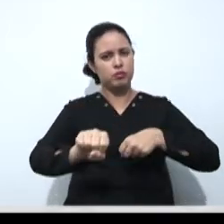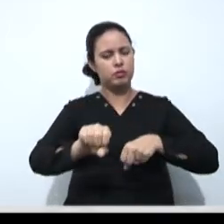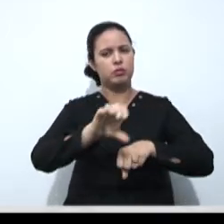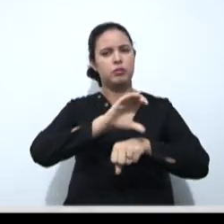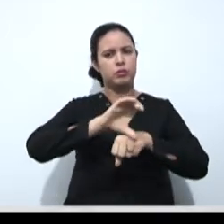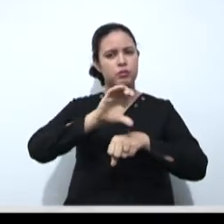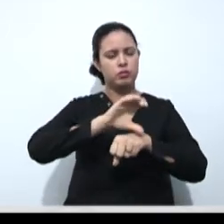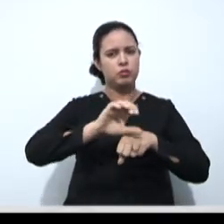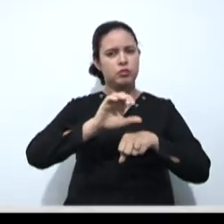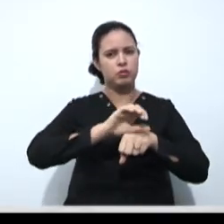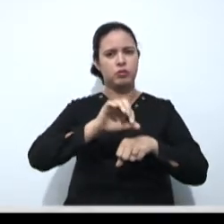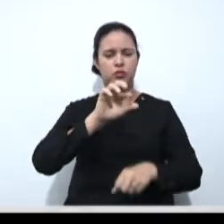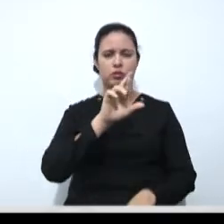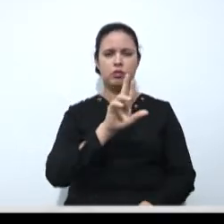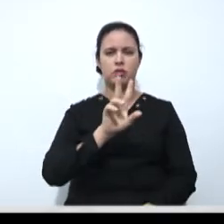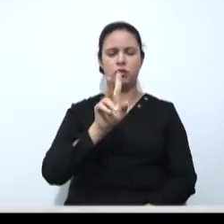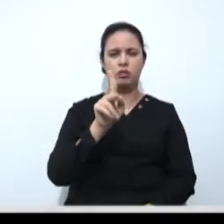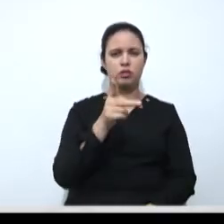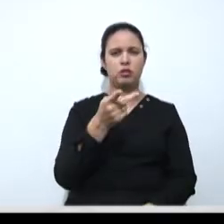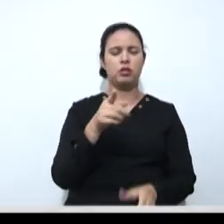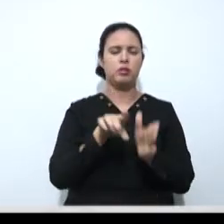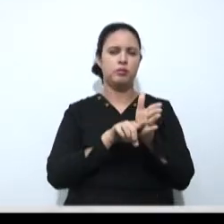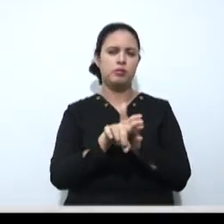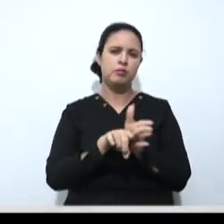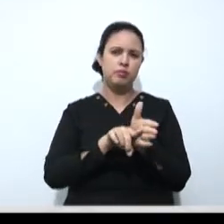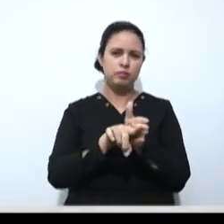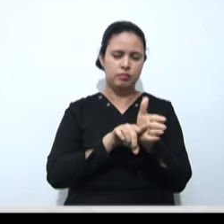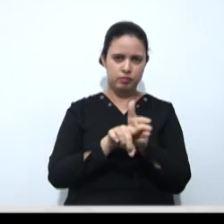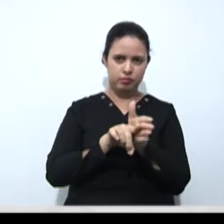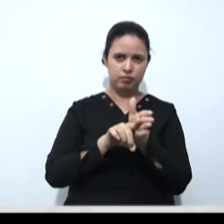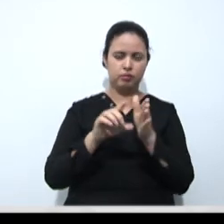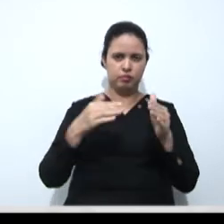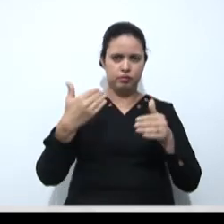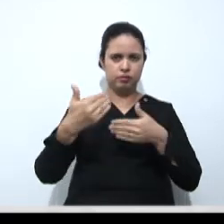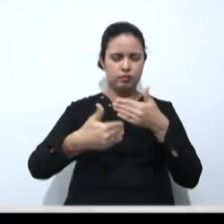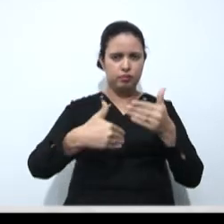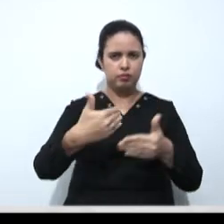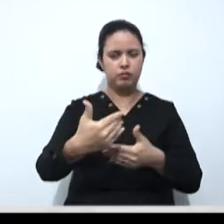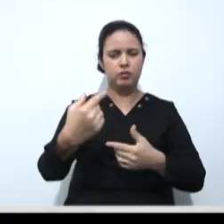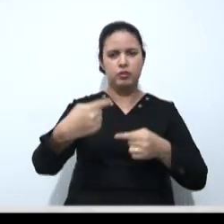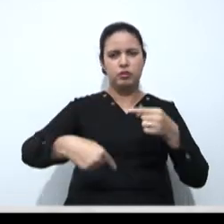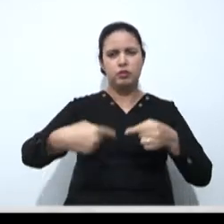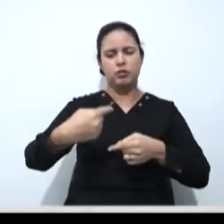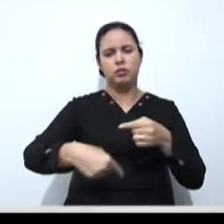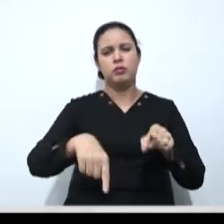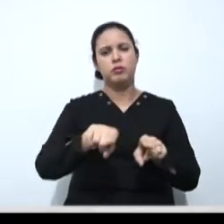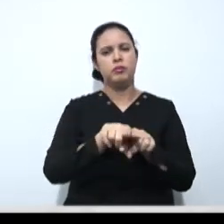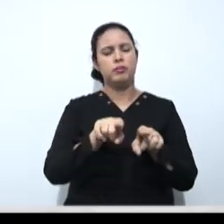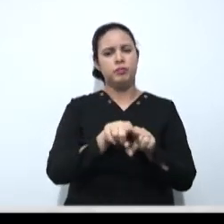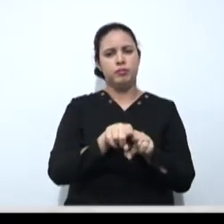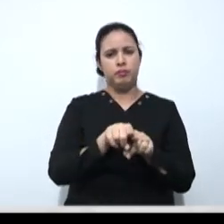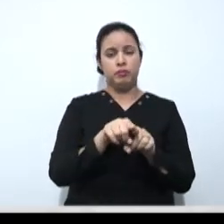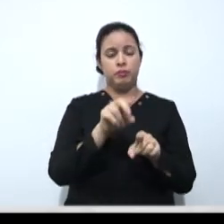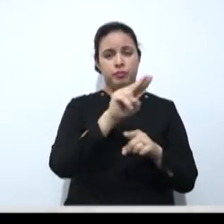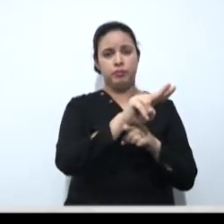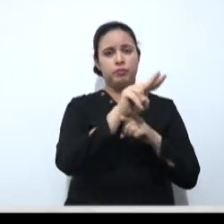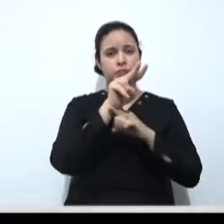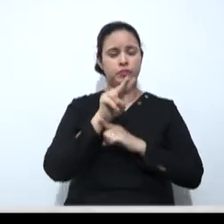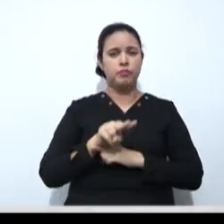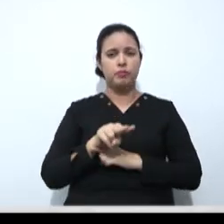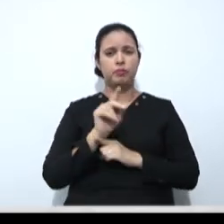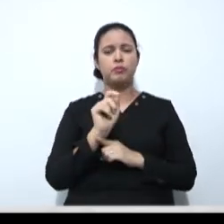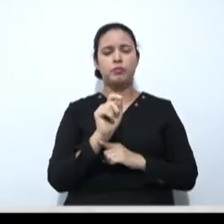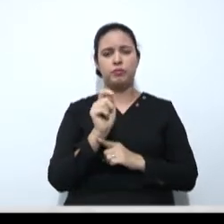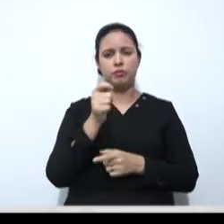recursos humanos, pesquisa e desenvolvimento, política e promoção de financiamento